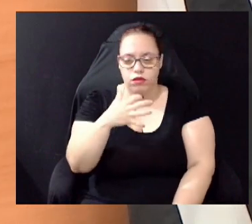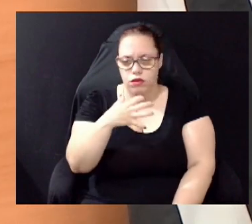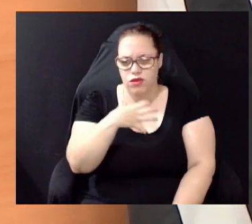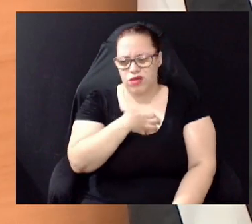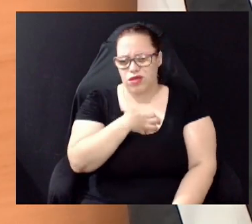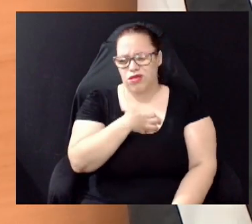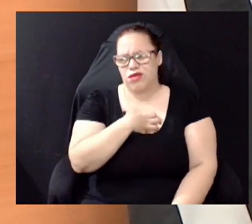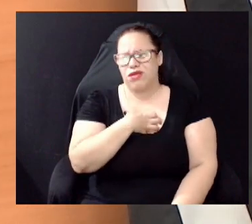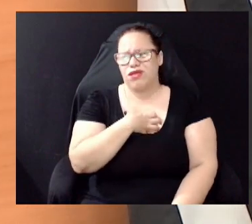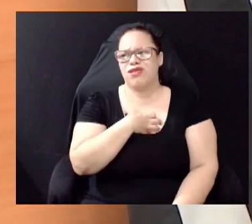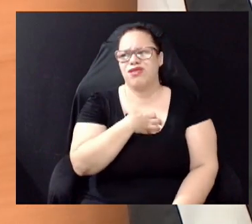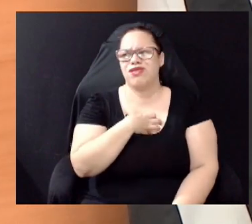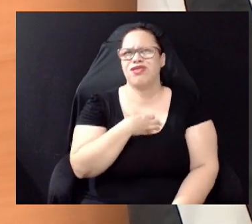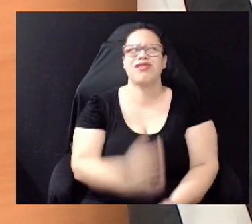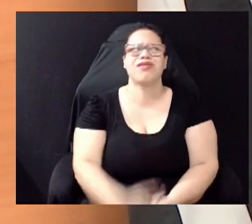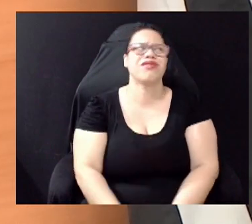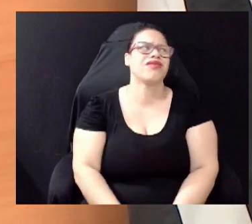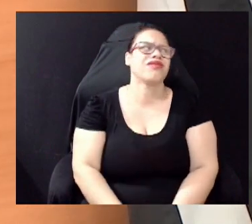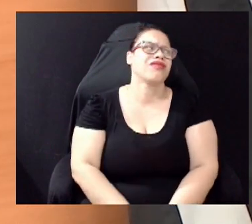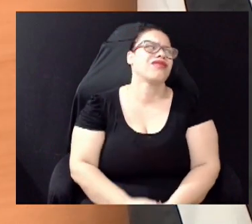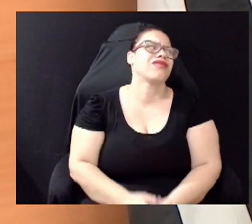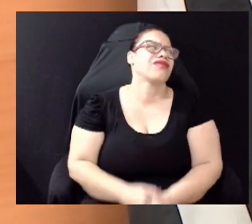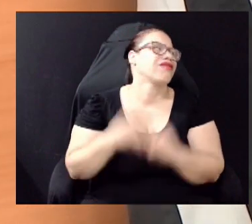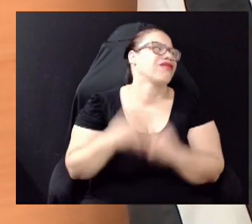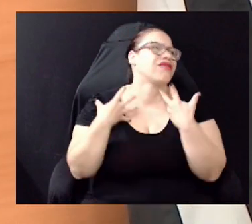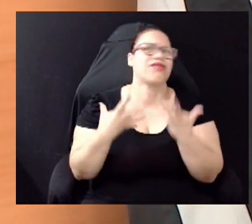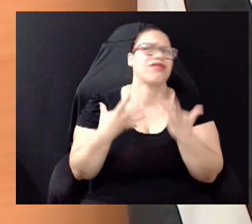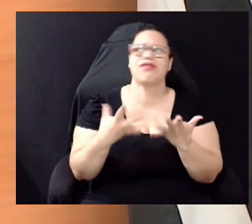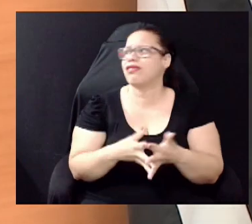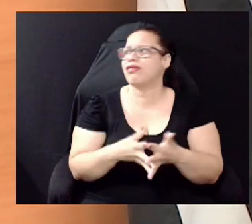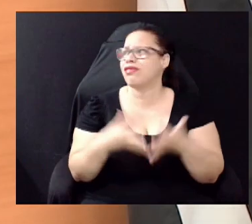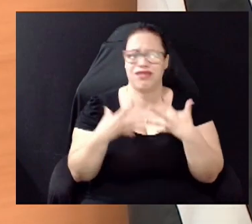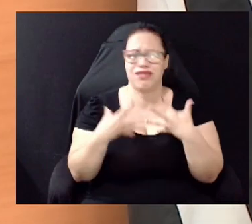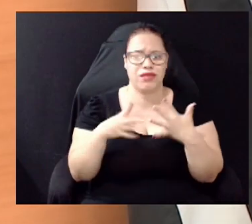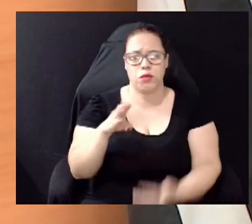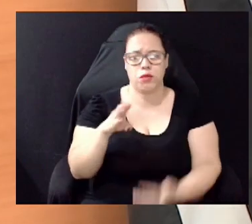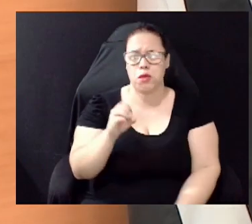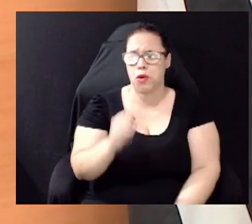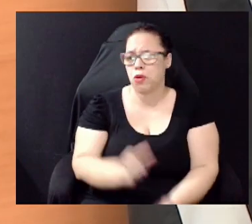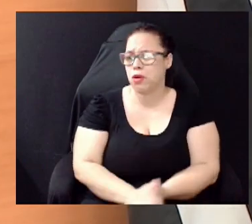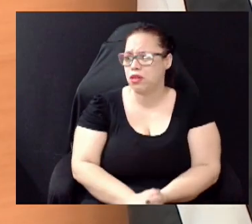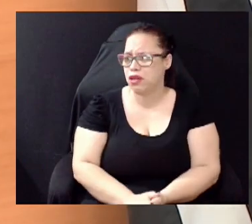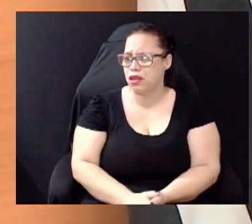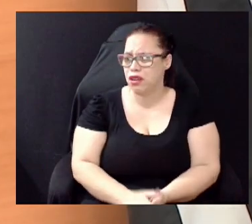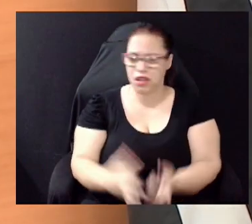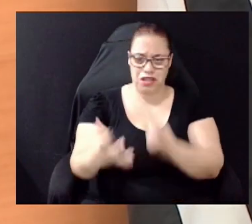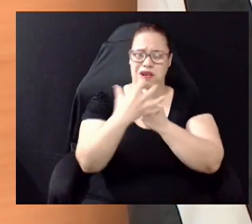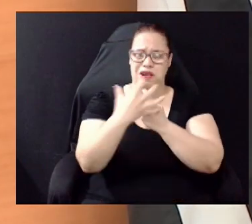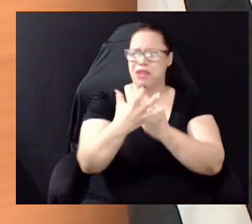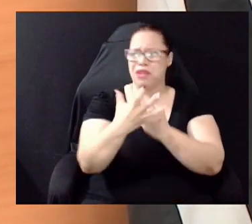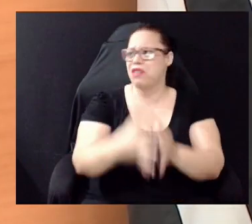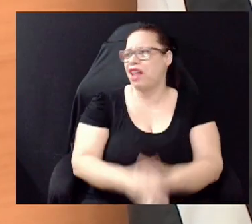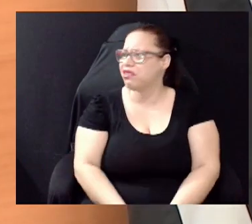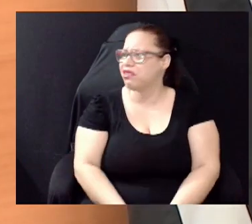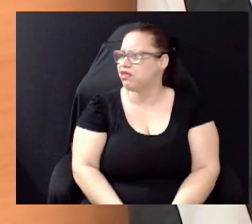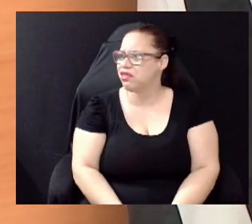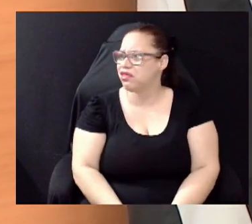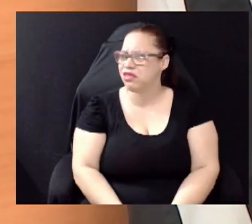mais ferida quando é um homem que está acolhendo para fazer um boletim de ocorrência e descartar em seguida.